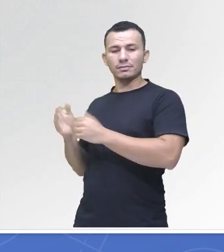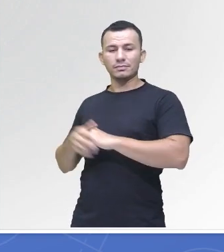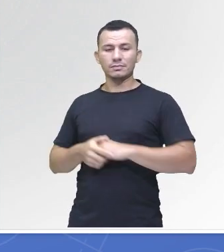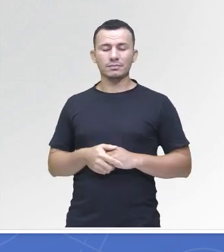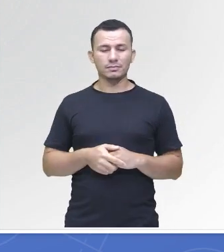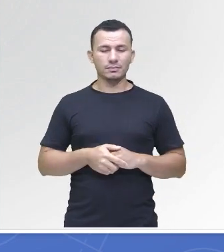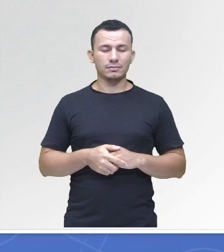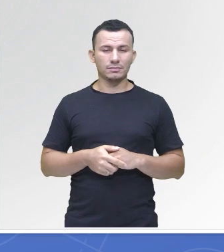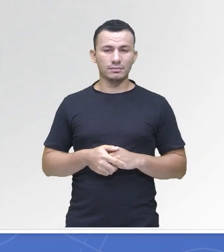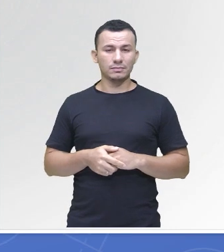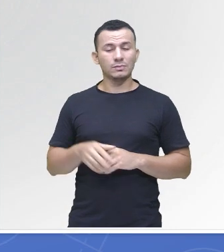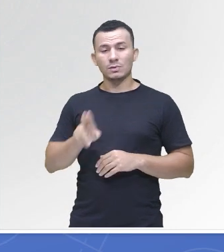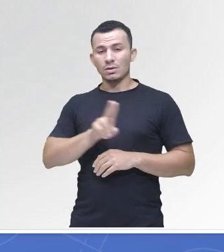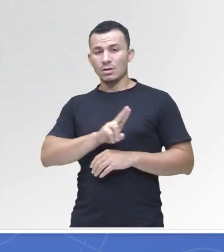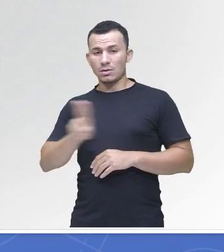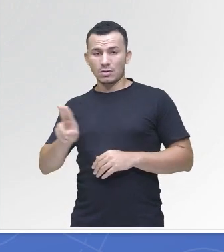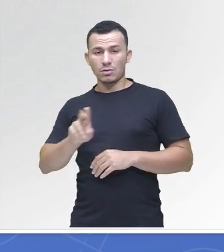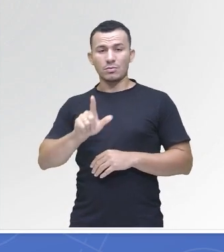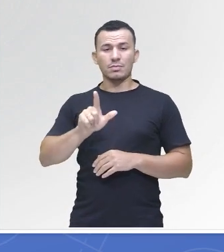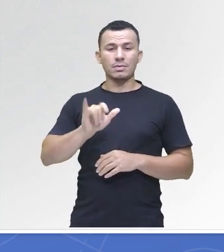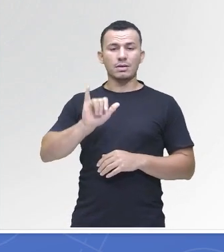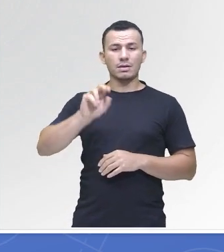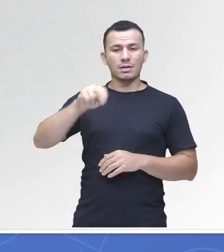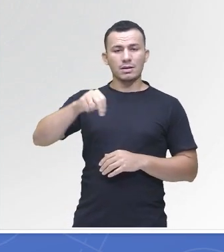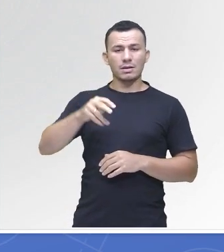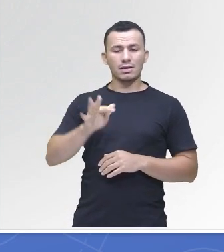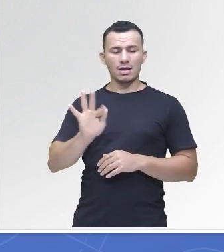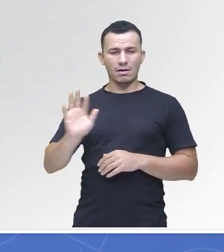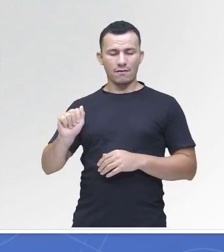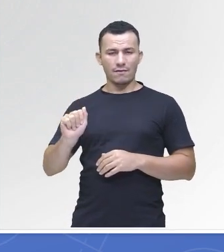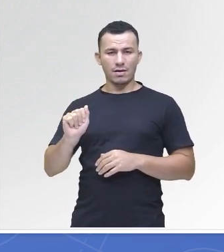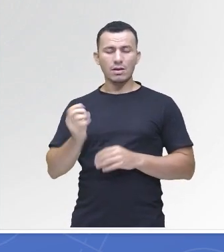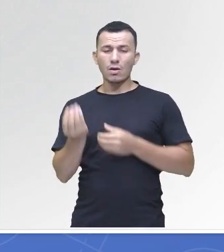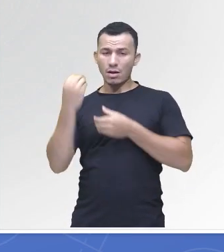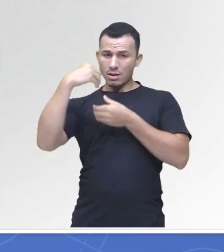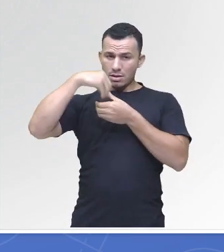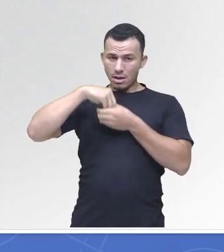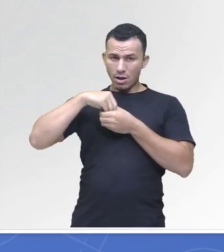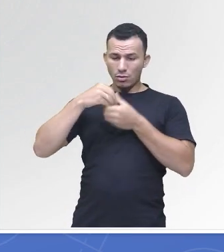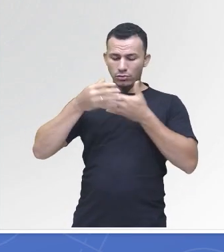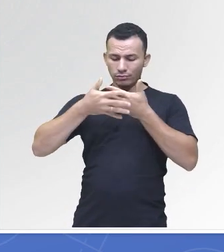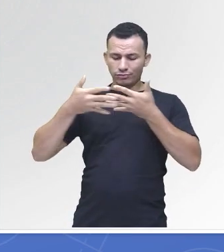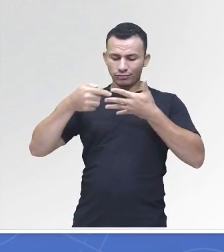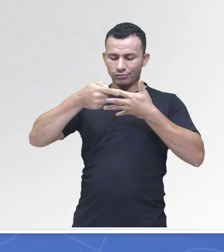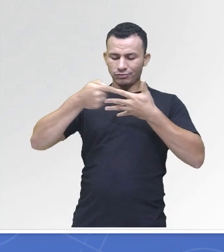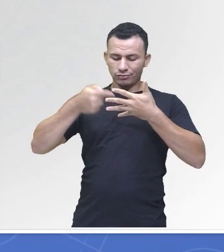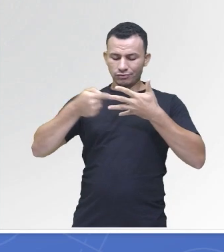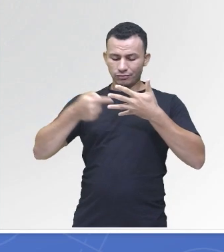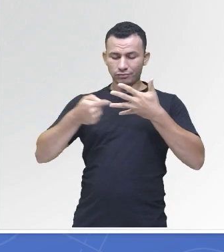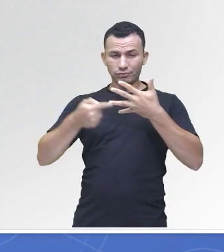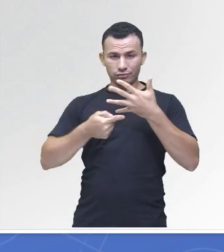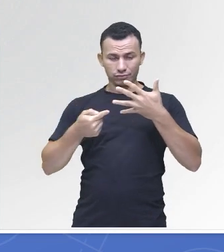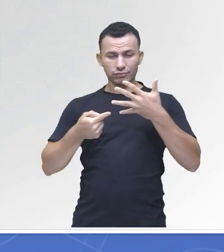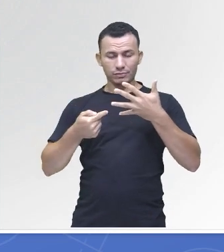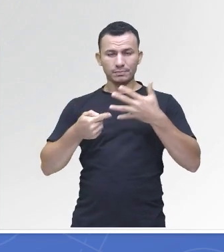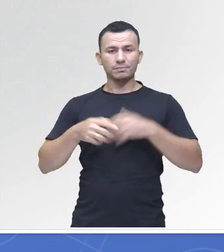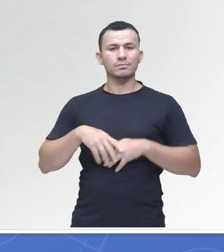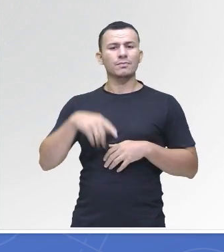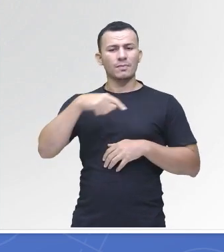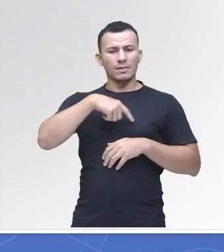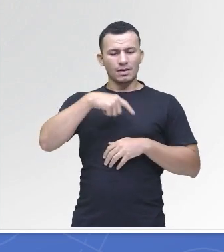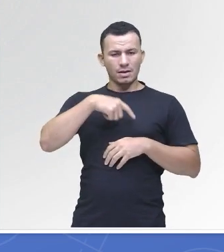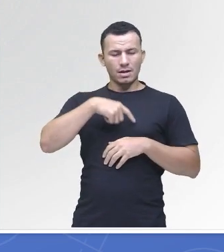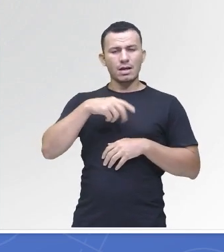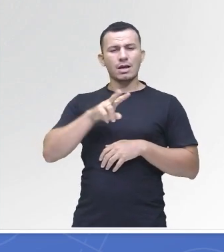intersticial, chamado de linfa, quando ele entra nos capilares linfáticos. Tá, então aqui a gente tem a representação da